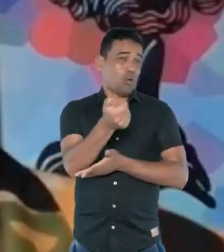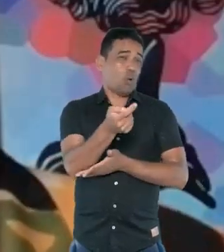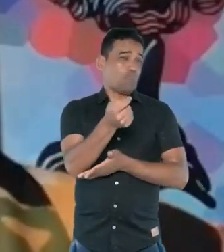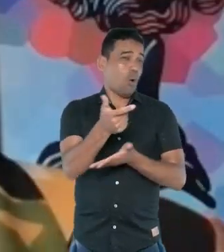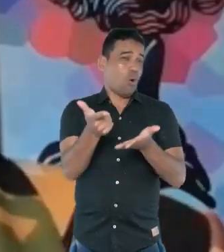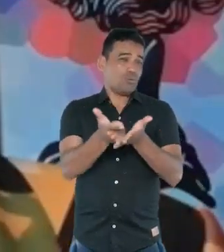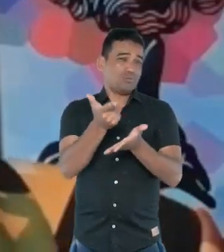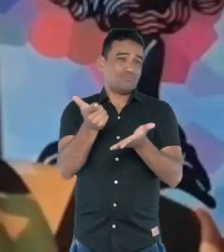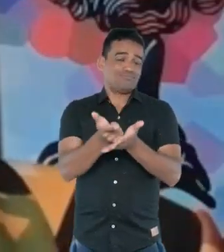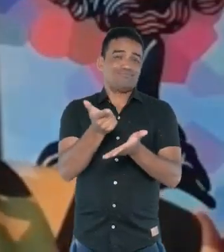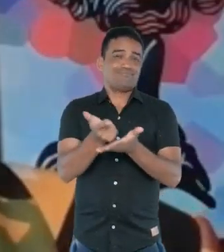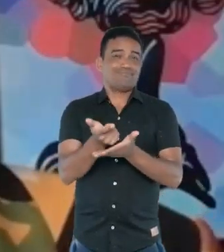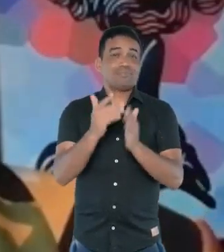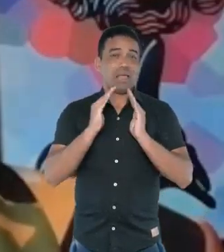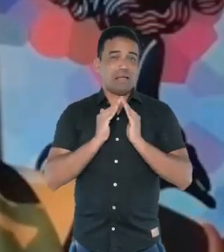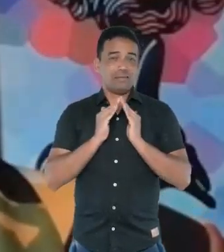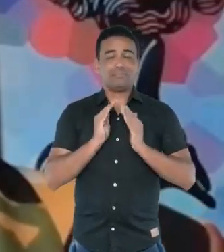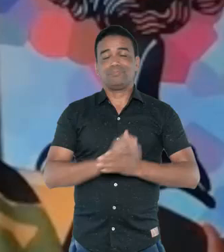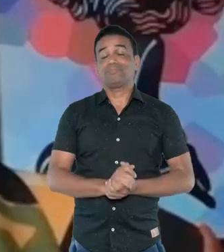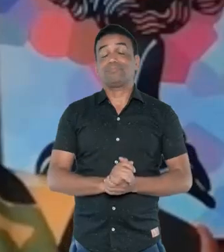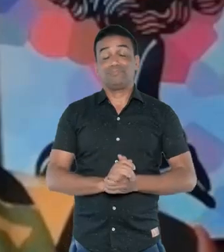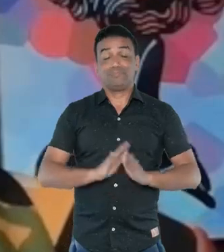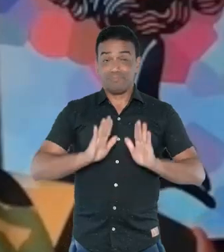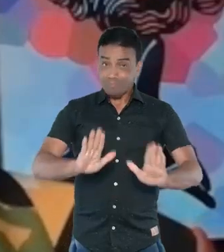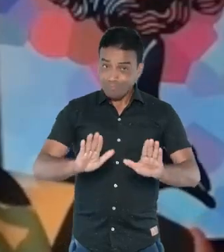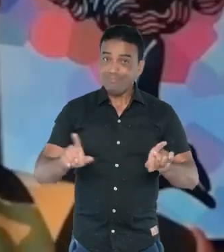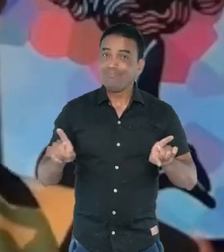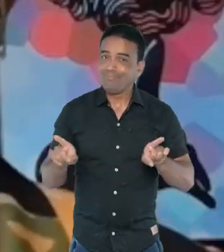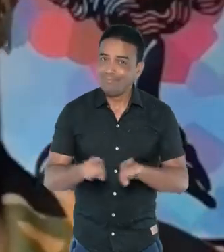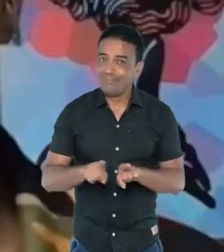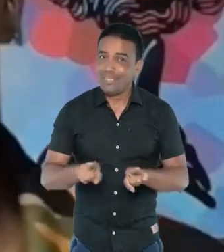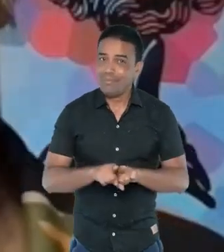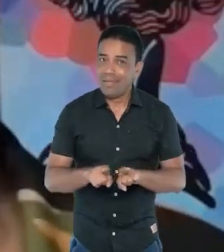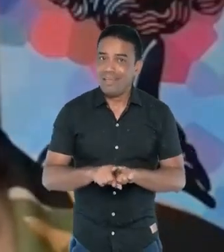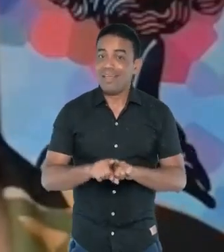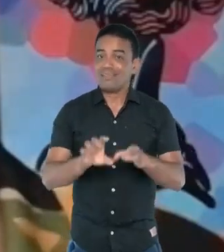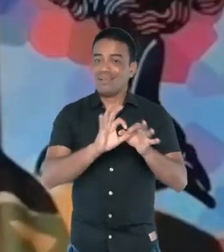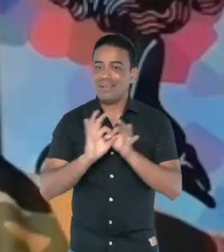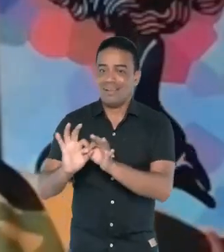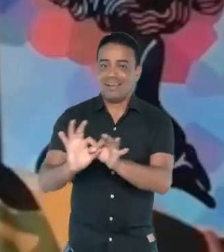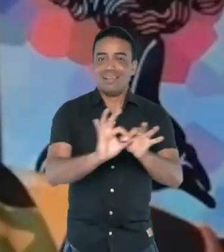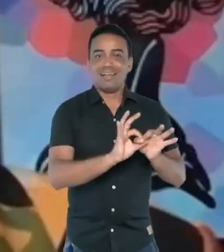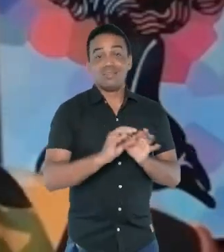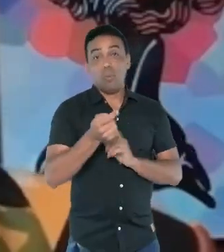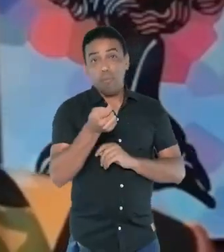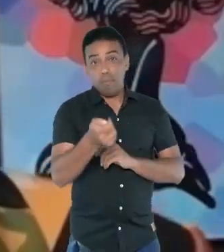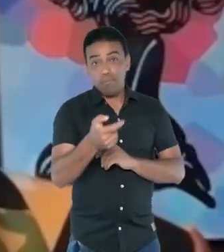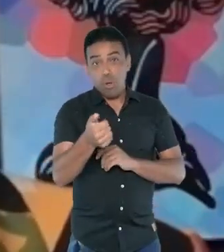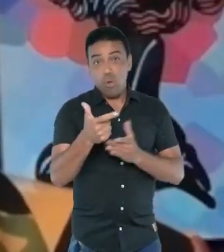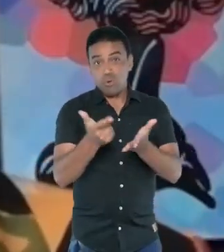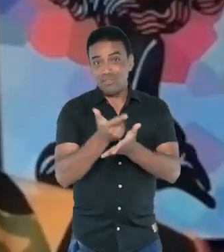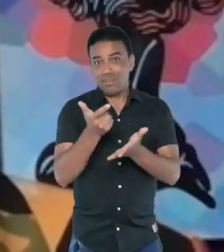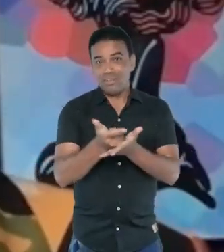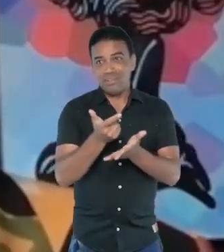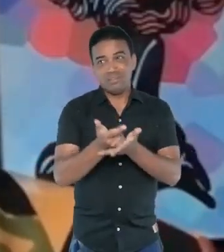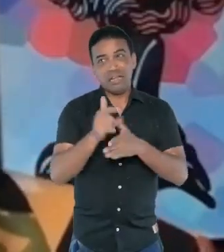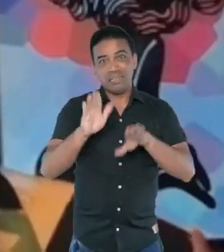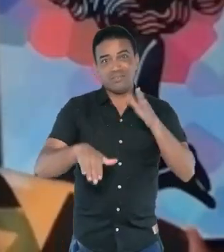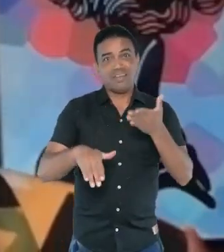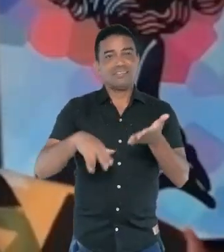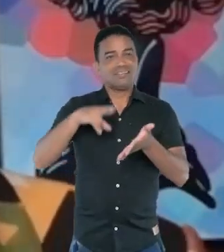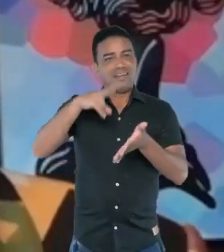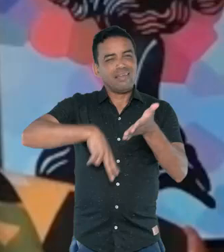pouquíssimos livros, mas, ao mesmo tempo, era nessa conexão com esses poucos livros que estavam lá, então, muitas vezes eu